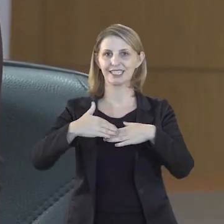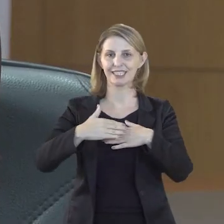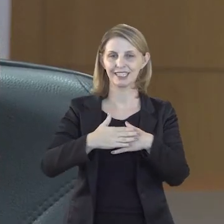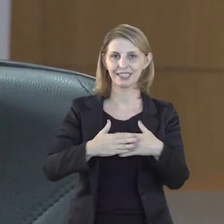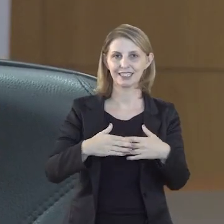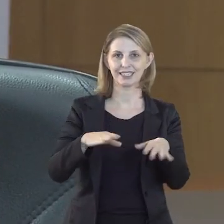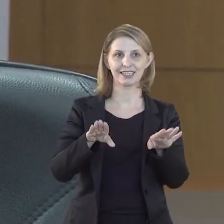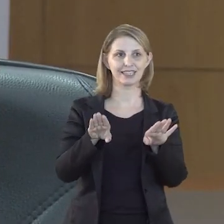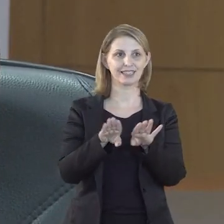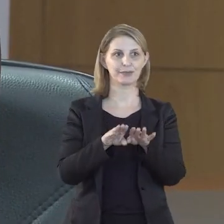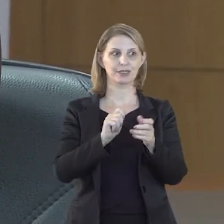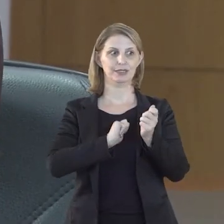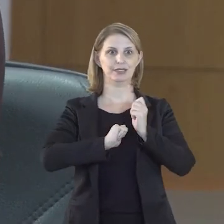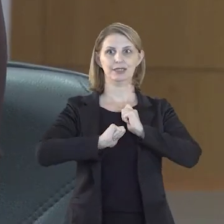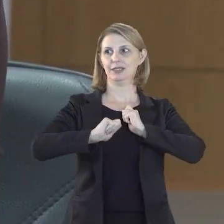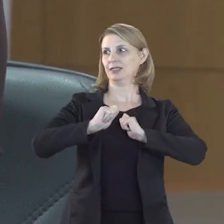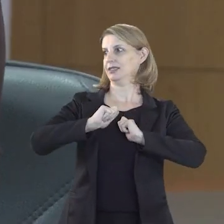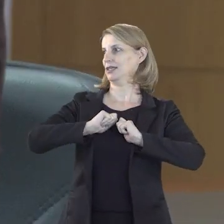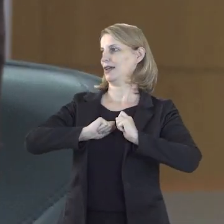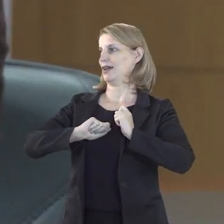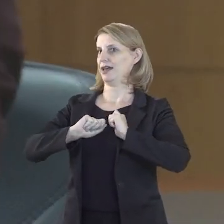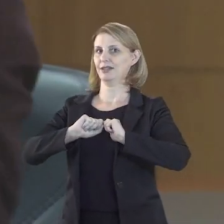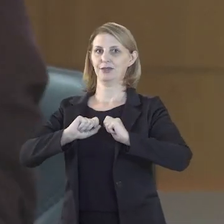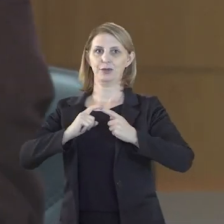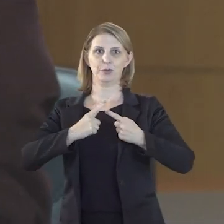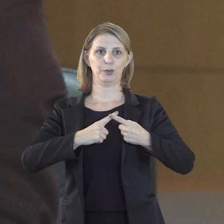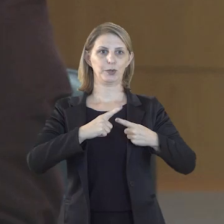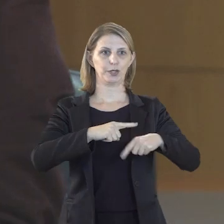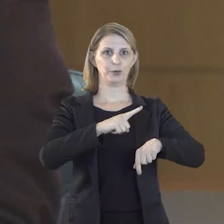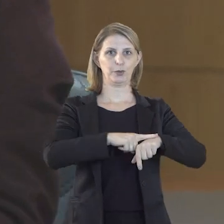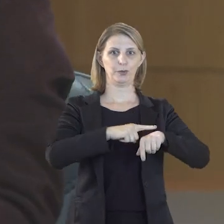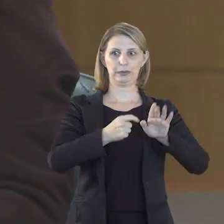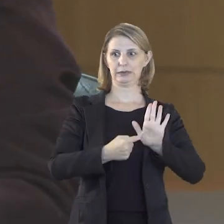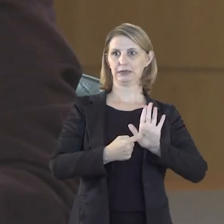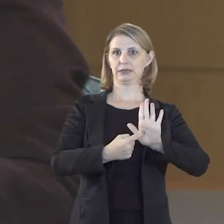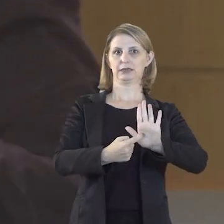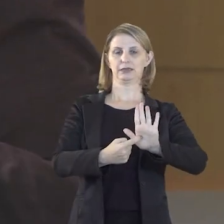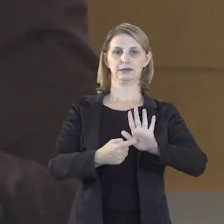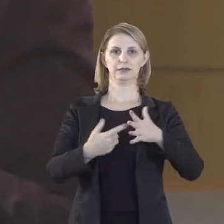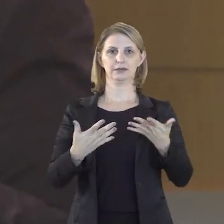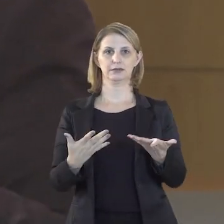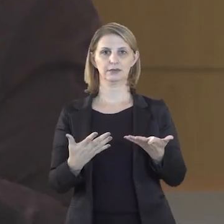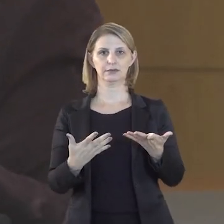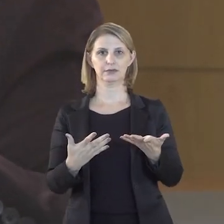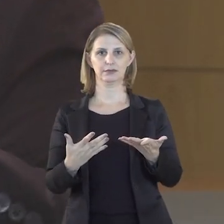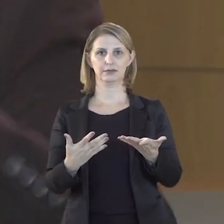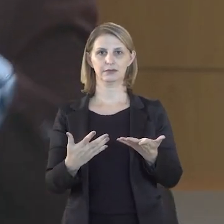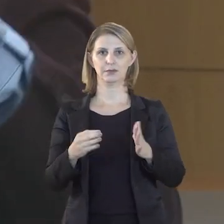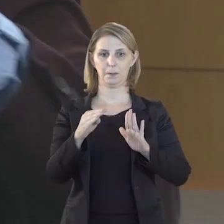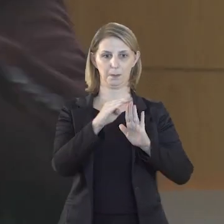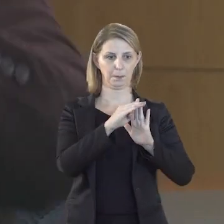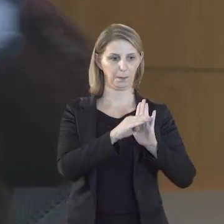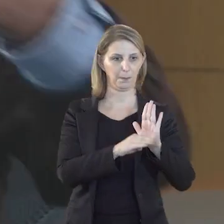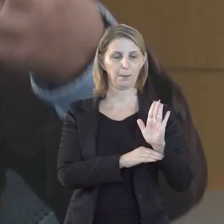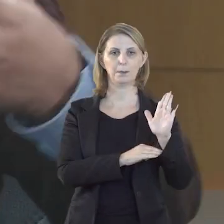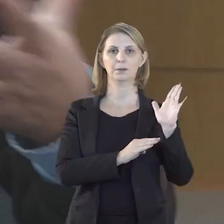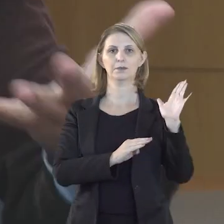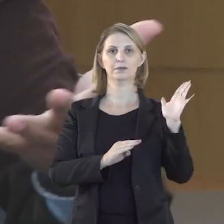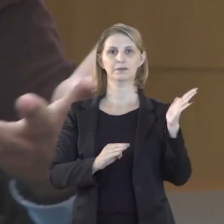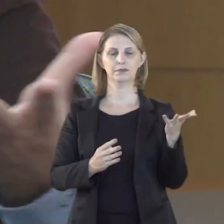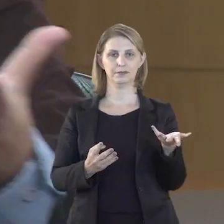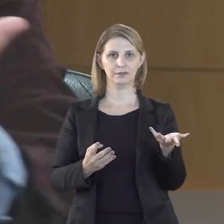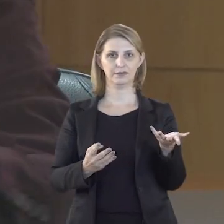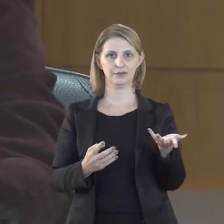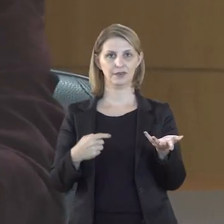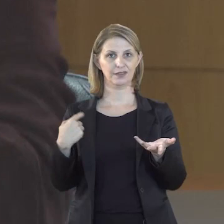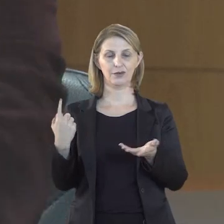pessoas queridas e que a gente tem relacionamento. Ao mesmo tempo, ansiedade por estar num momento de